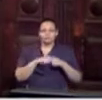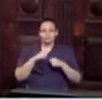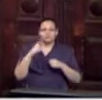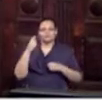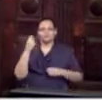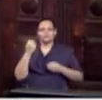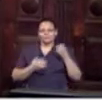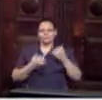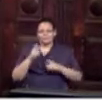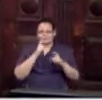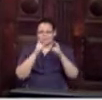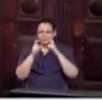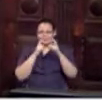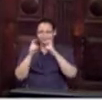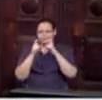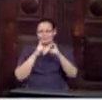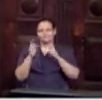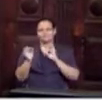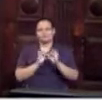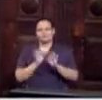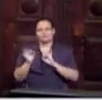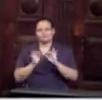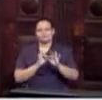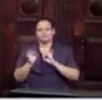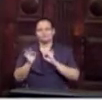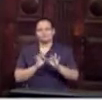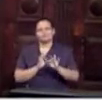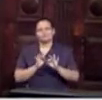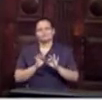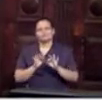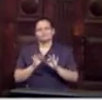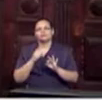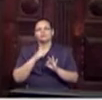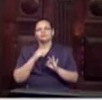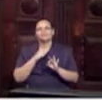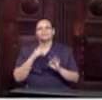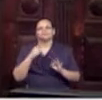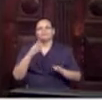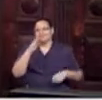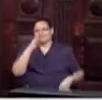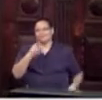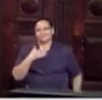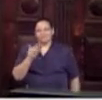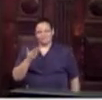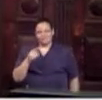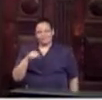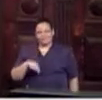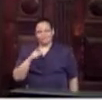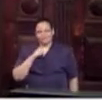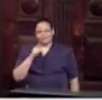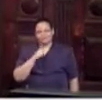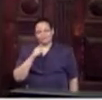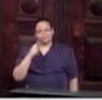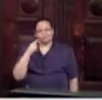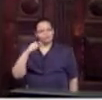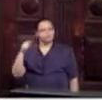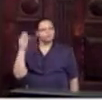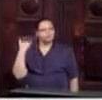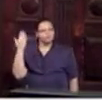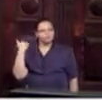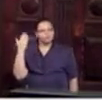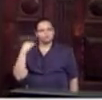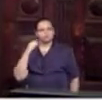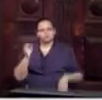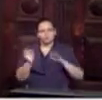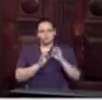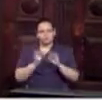sobre o projeto que tem suscitado muita polêmica aqui nas últimas semanas, que